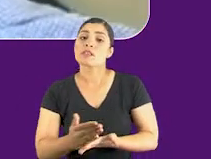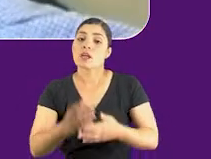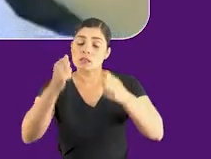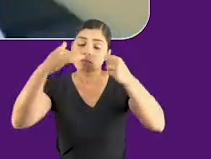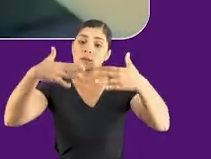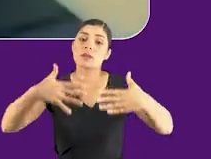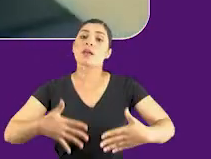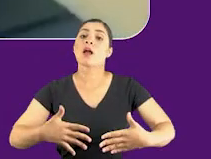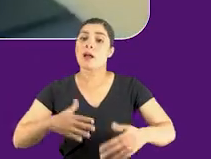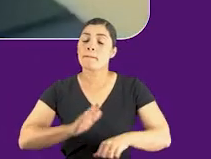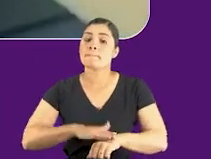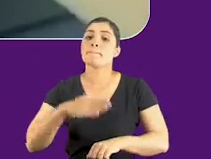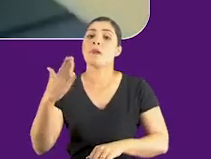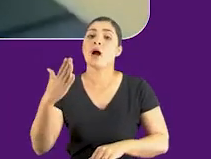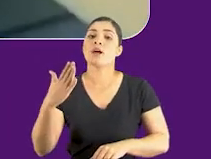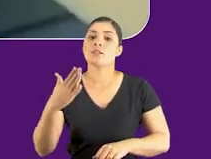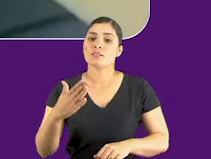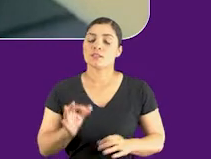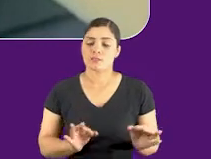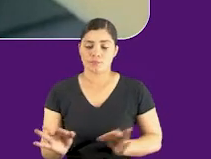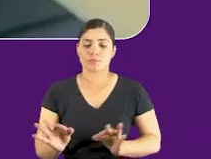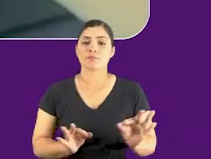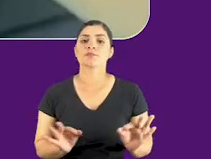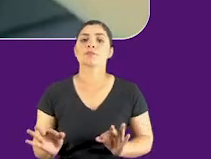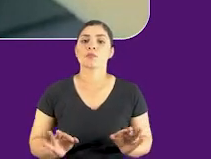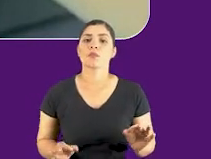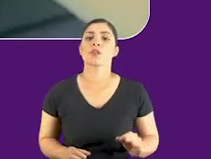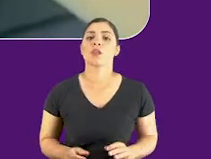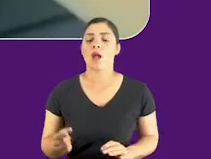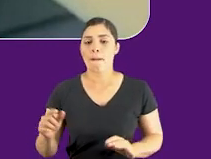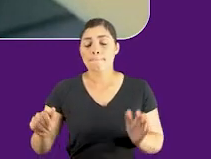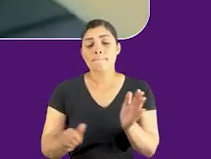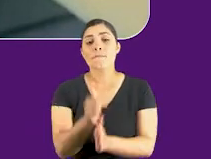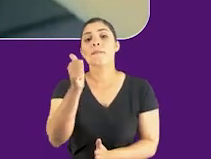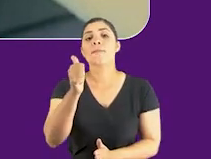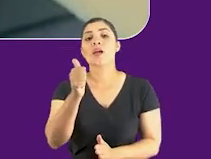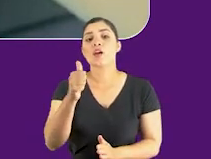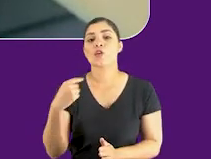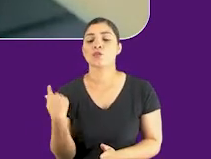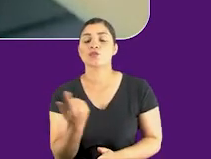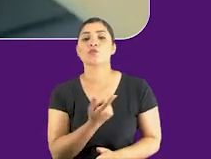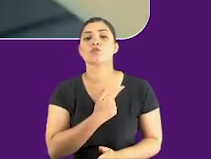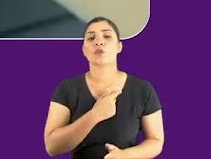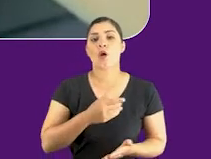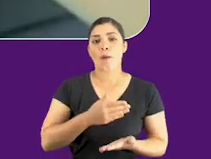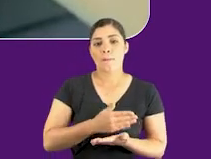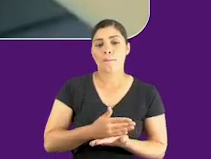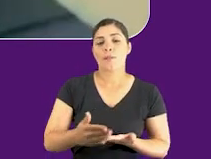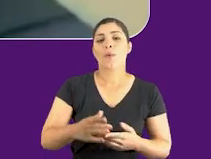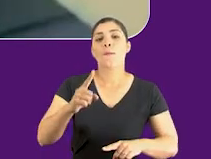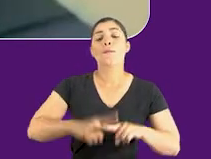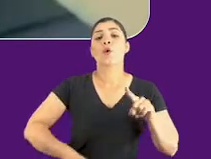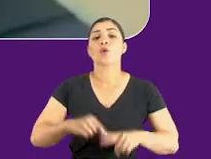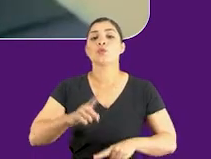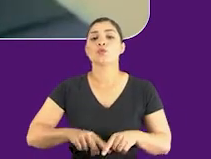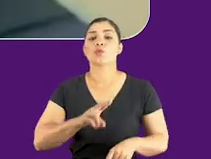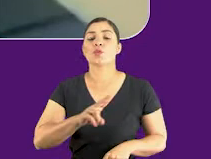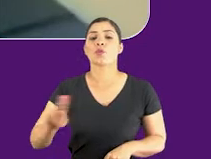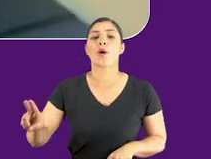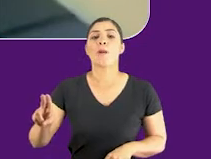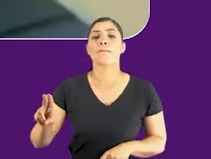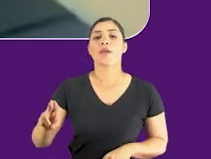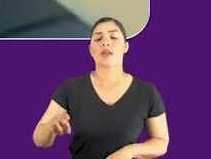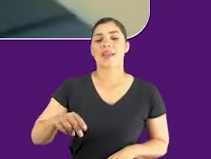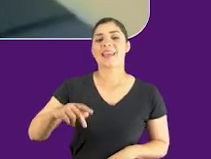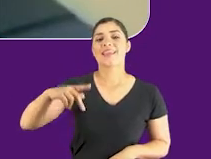explicar mais as coisas então você vê recentemente nós lançamos o primeiro Nescau e Prontinho uma bebida para a